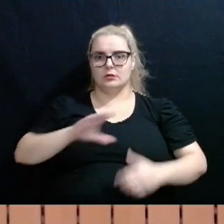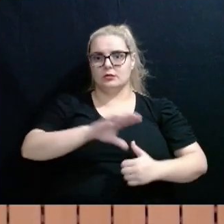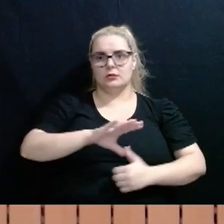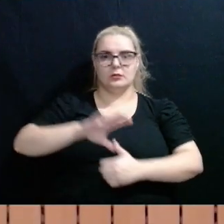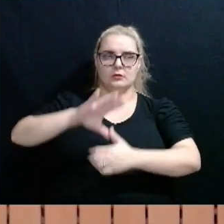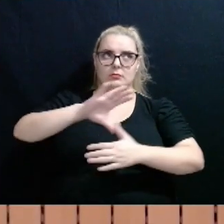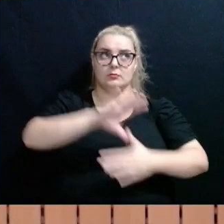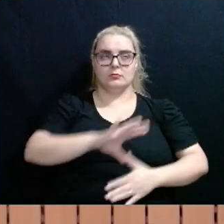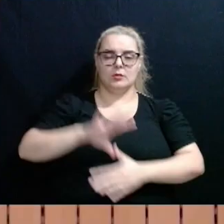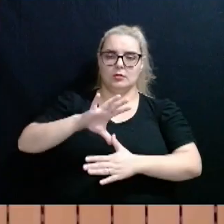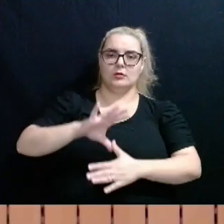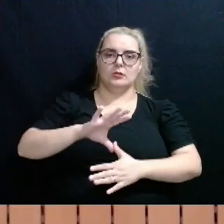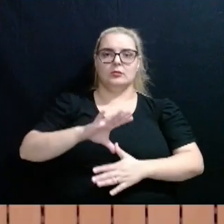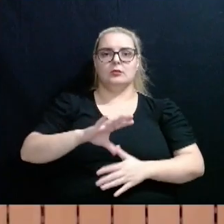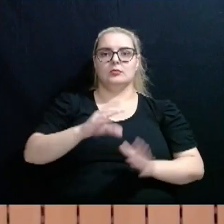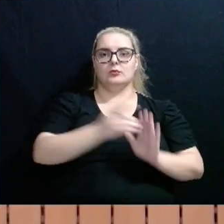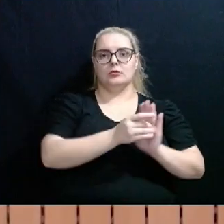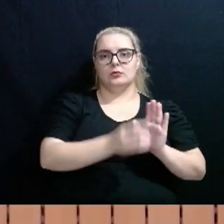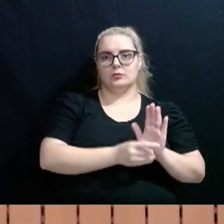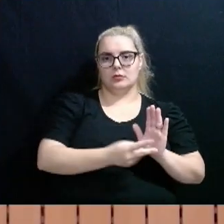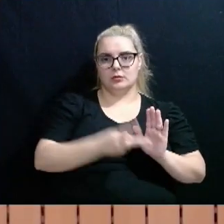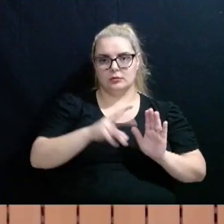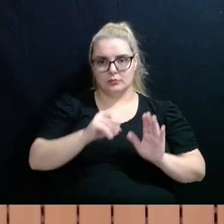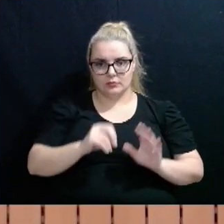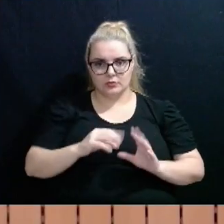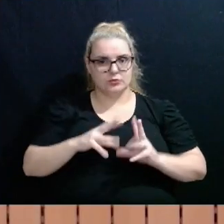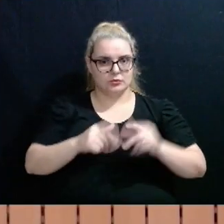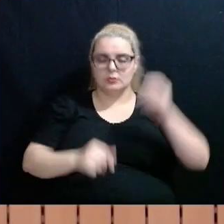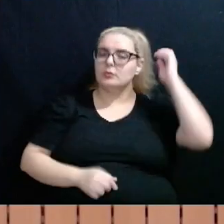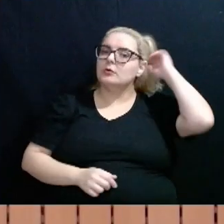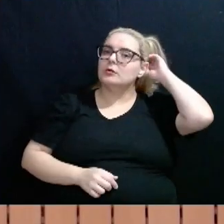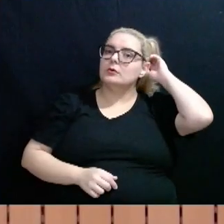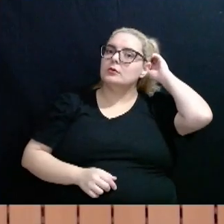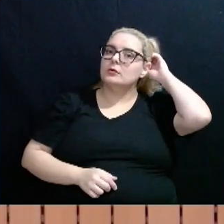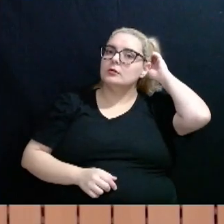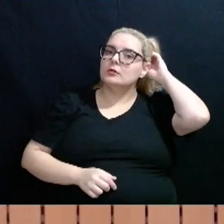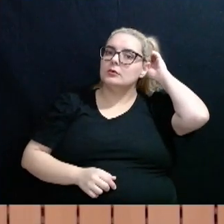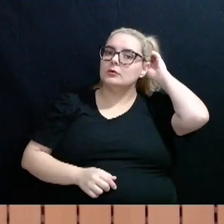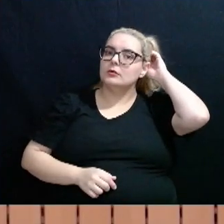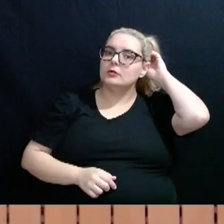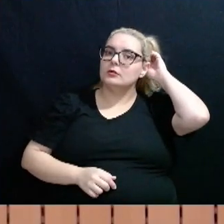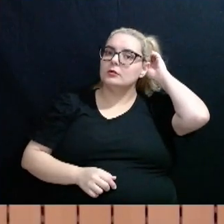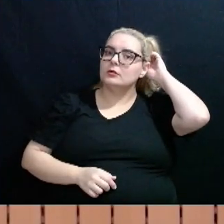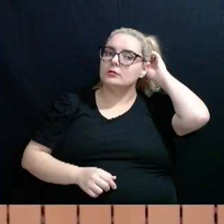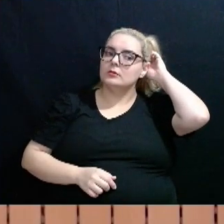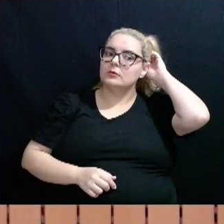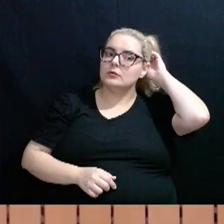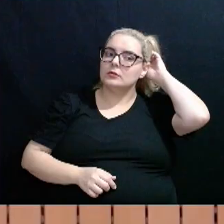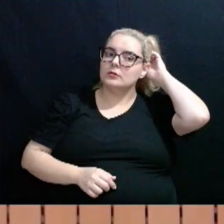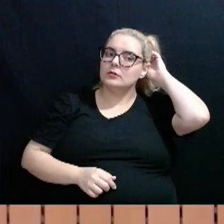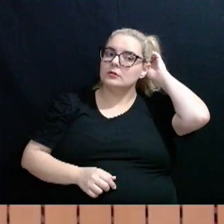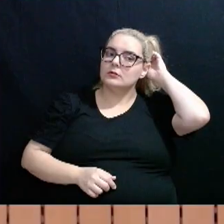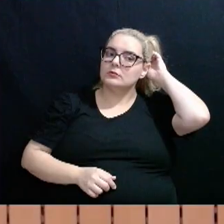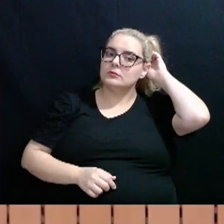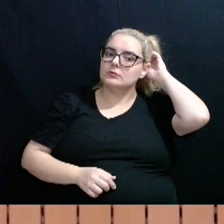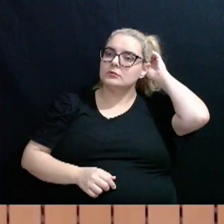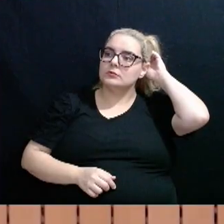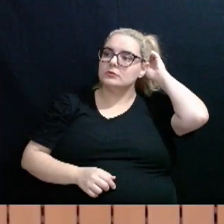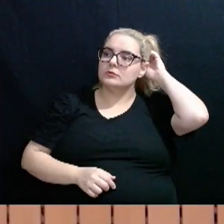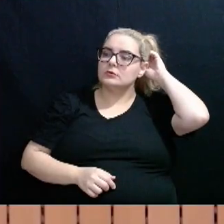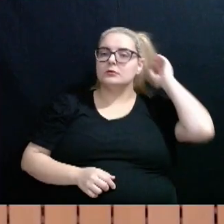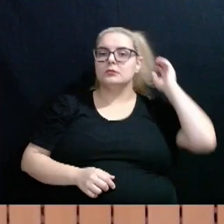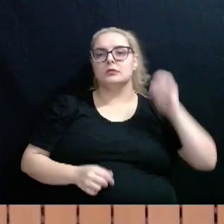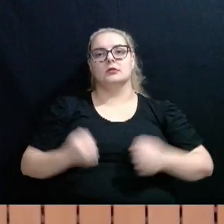todo, mas na Venezuela e na América do Sul, de maneira geral, nunca. E no século XIX houve alguns bloqueios